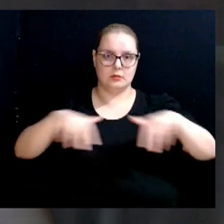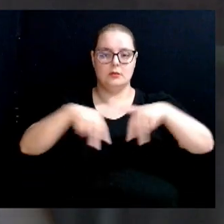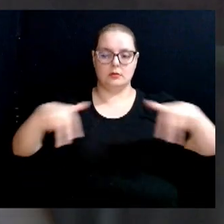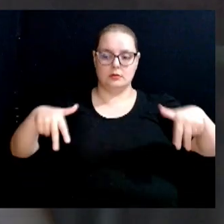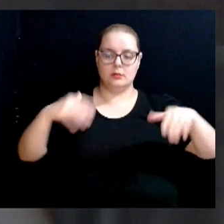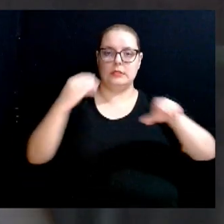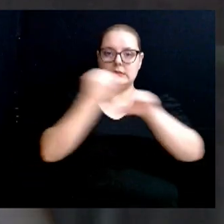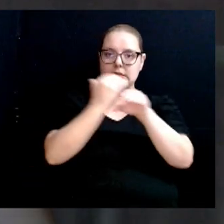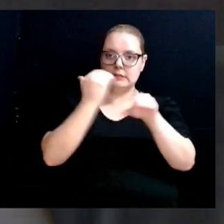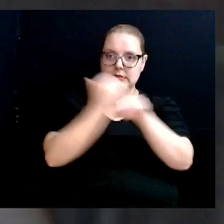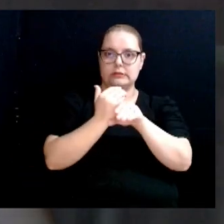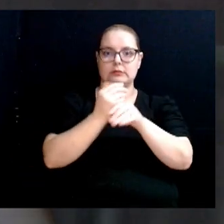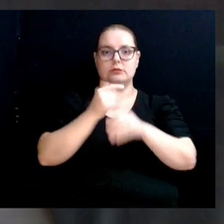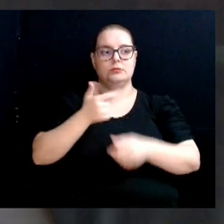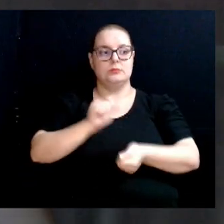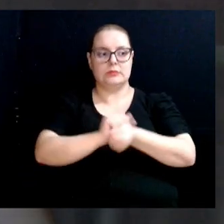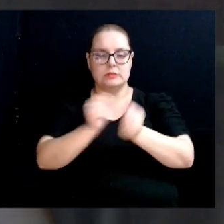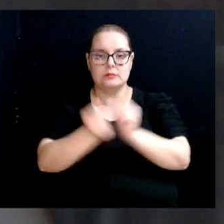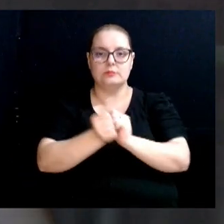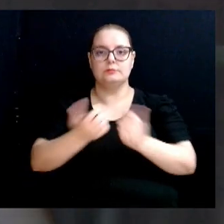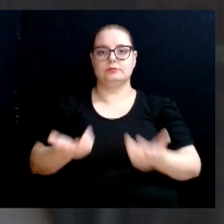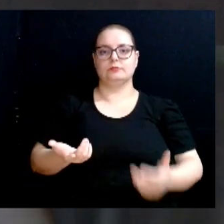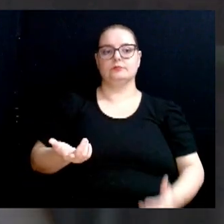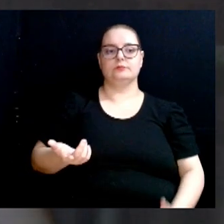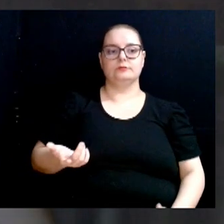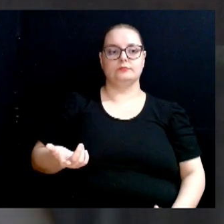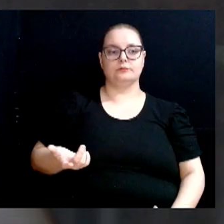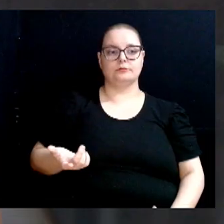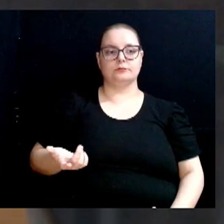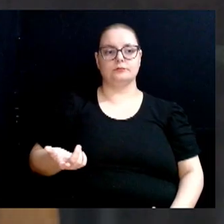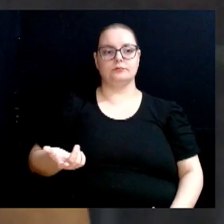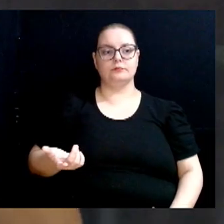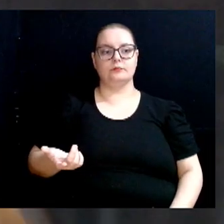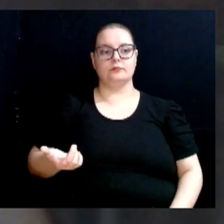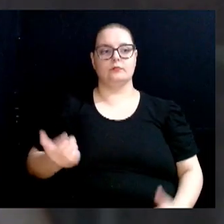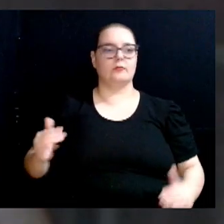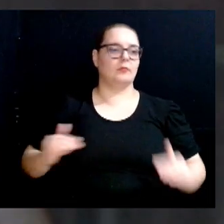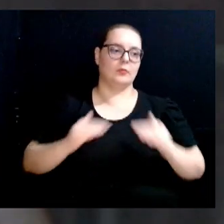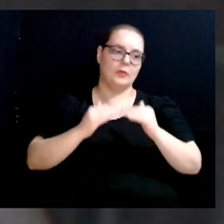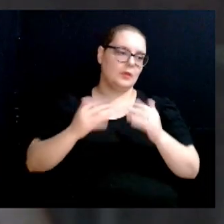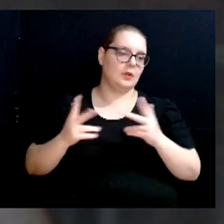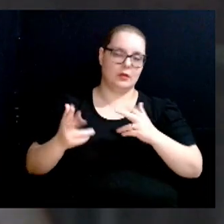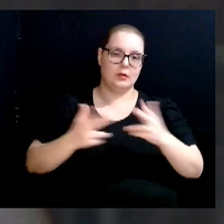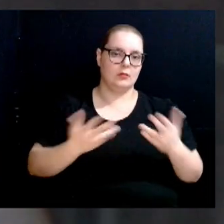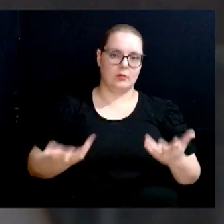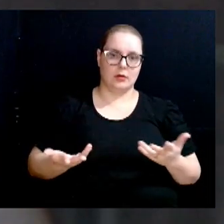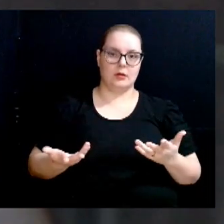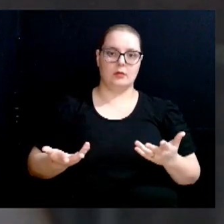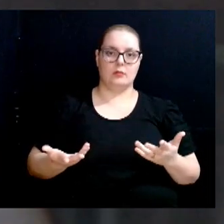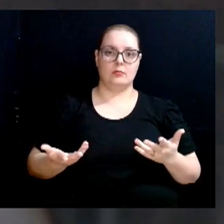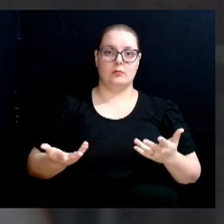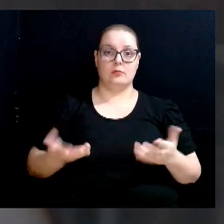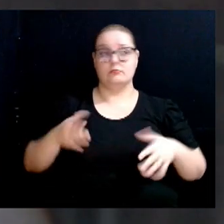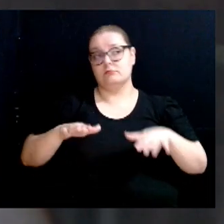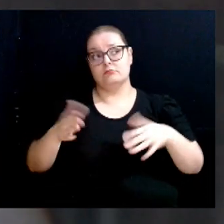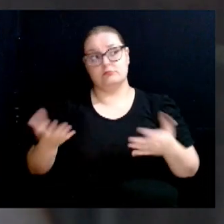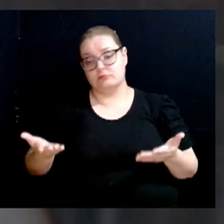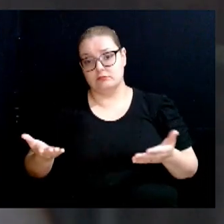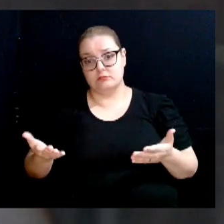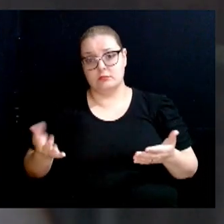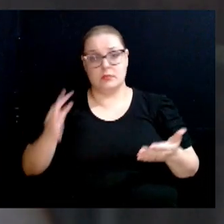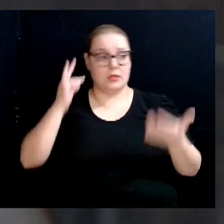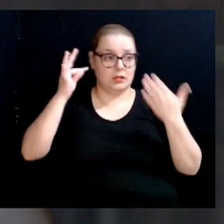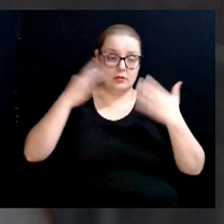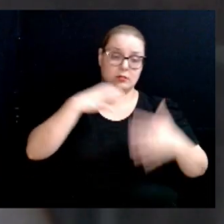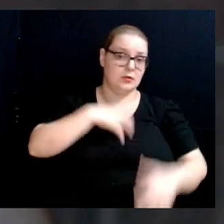ajuste, não necessariamente vai ser equalizado exatamente igual, mas uma equação, e que às vezes a terapia é uma forma de casal, a gente não